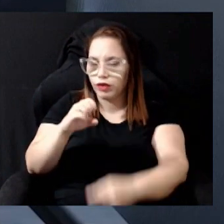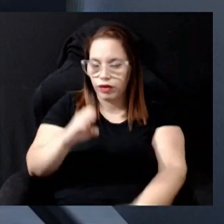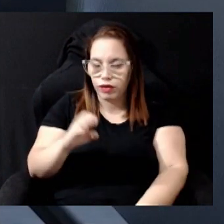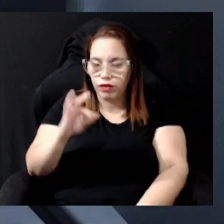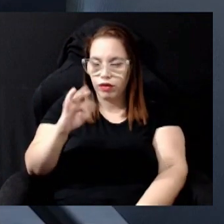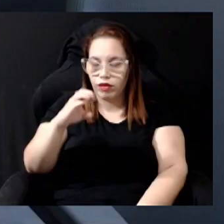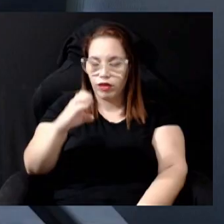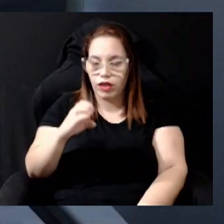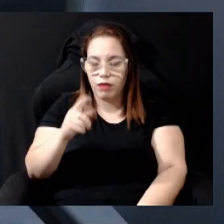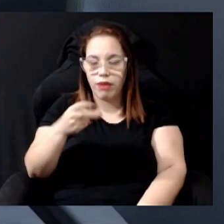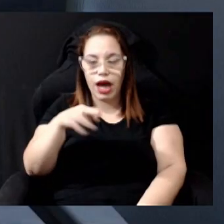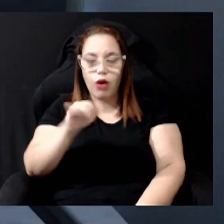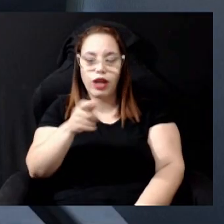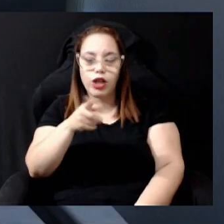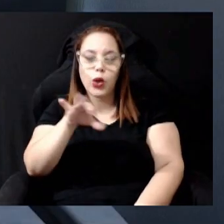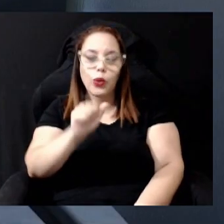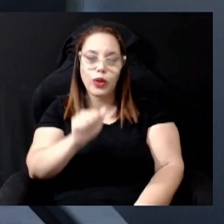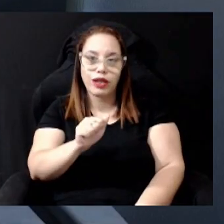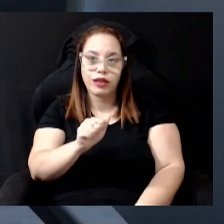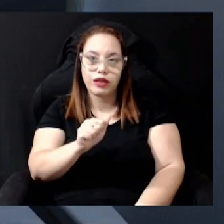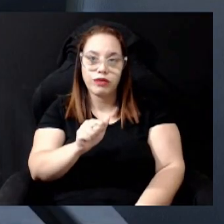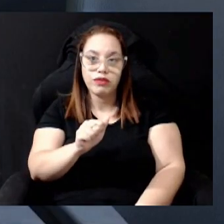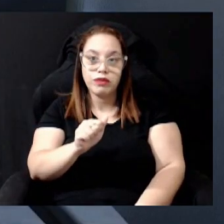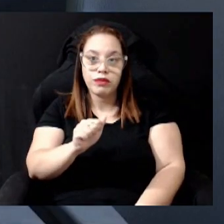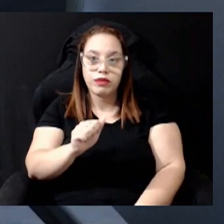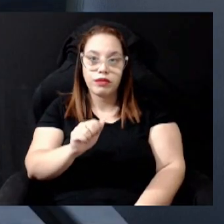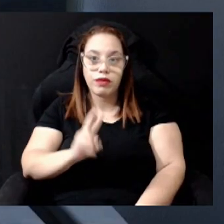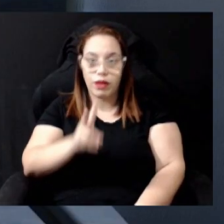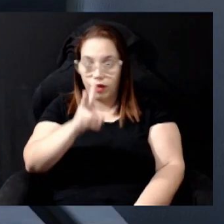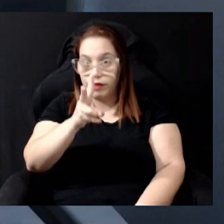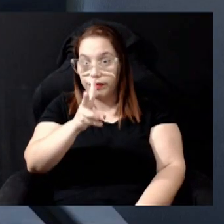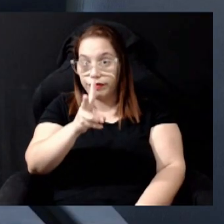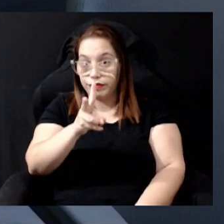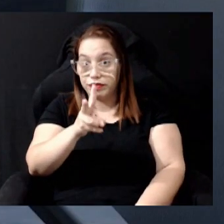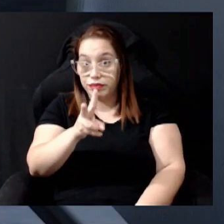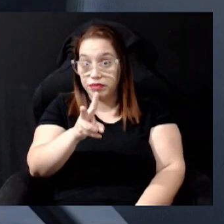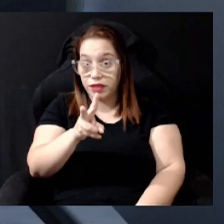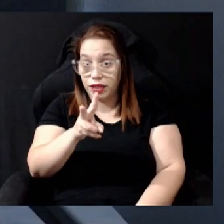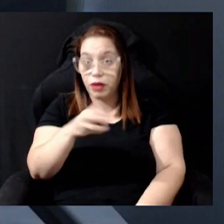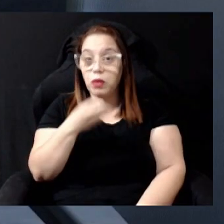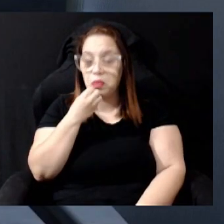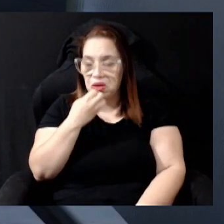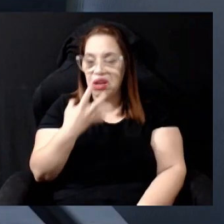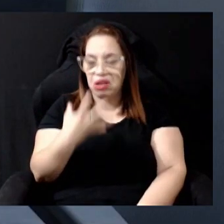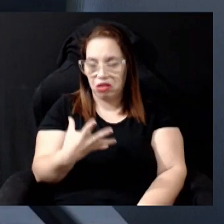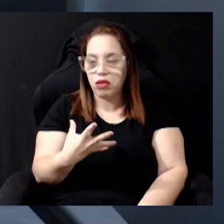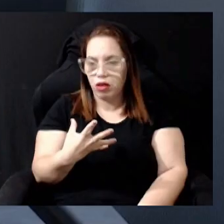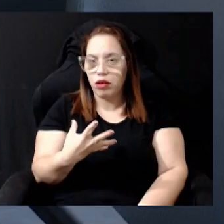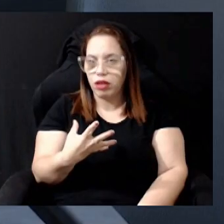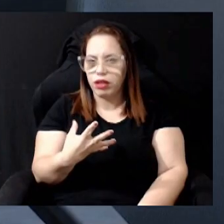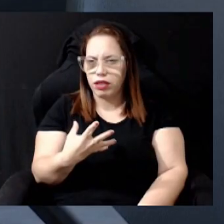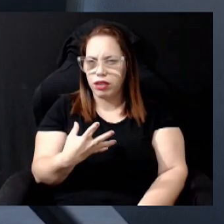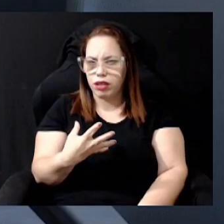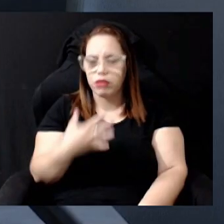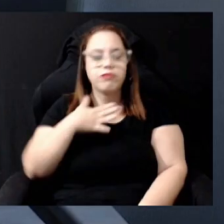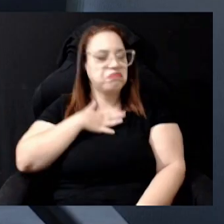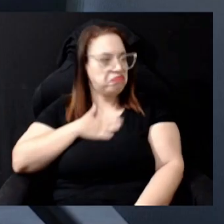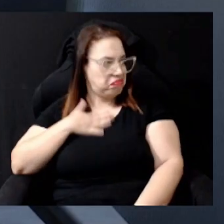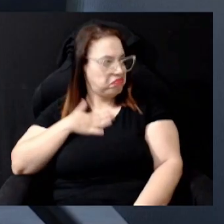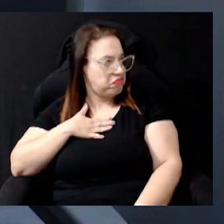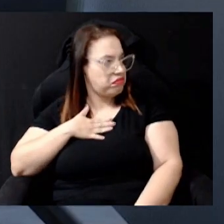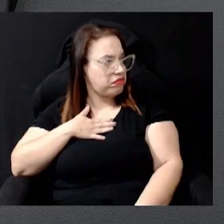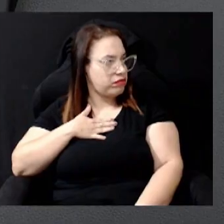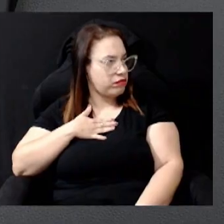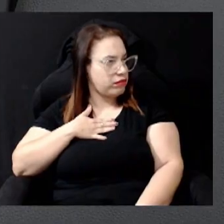Souza, tem acontecido e, pelo jeito, tem sido de uma forma bem agradável e acho que tende a